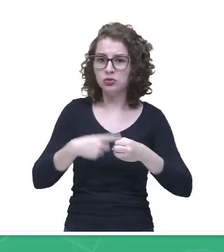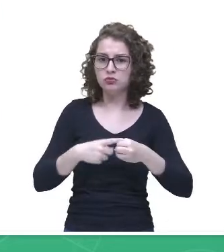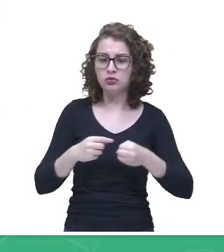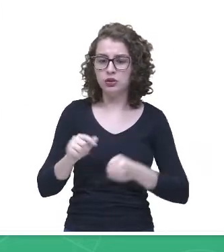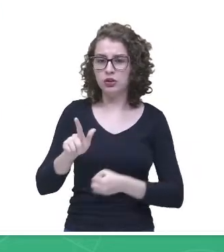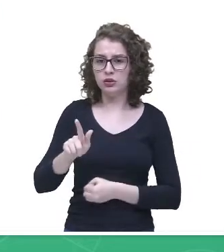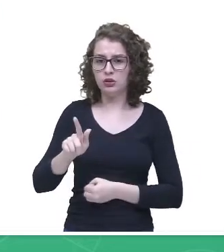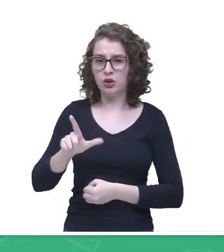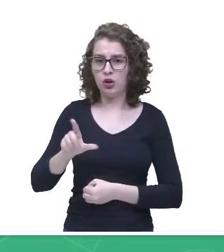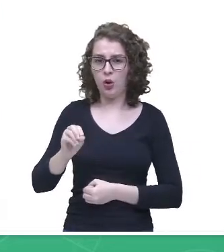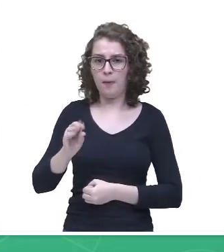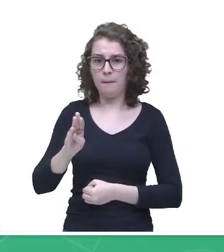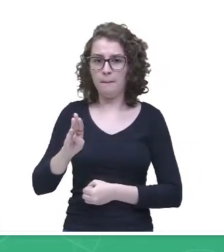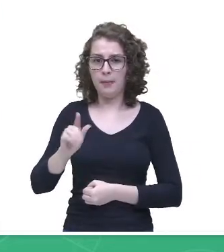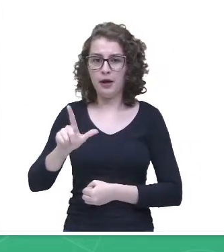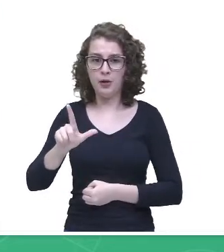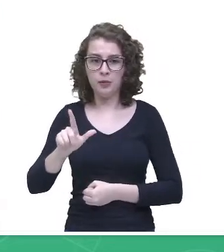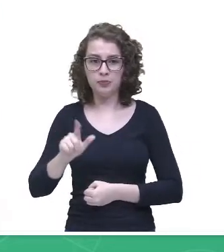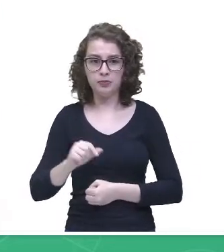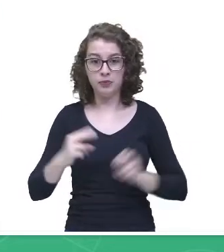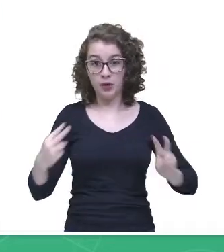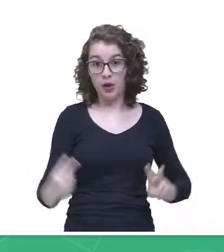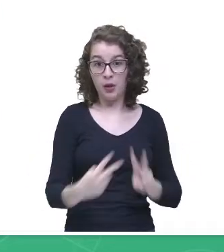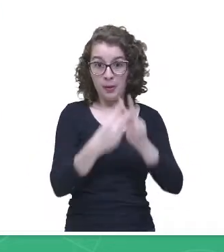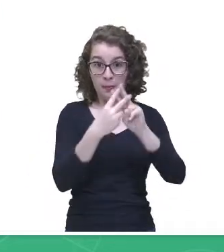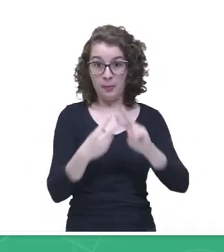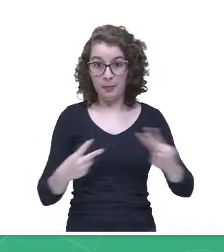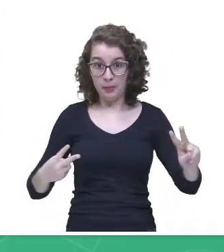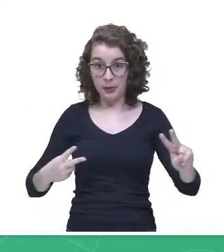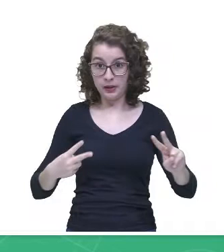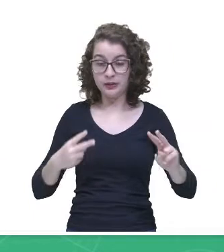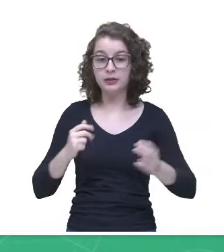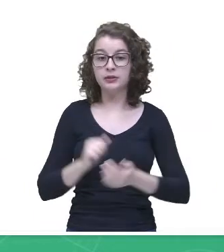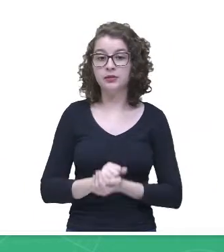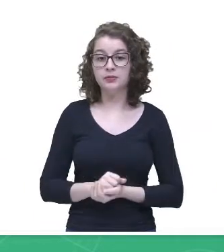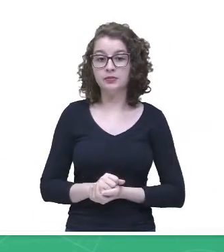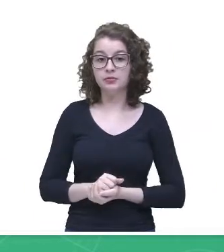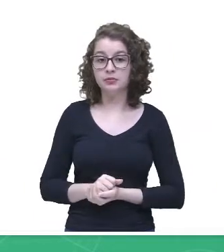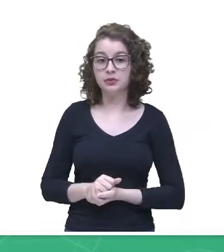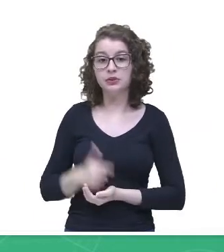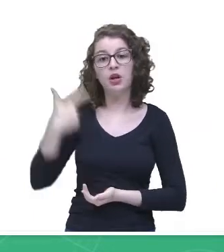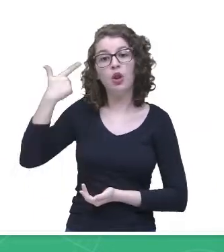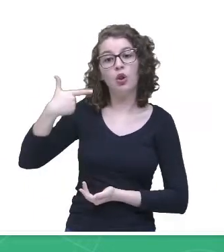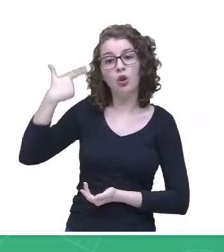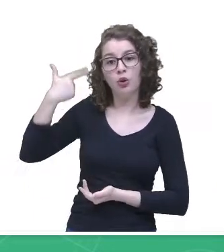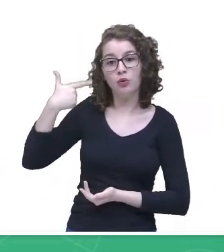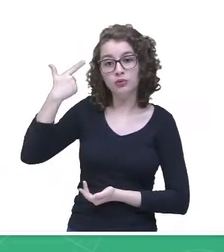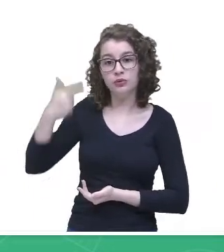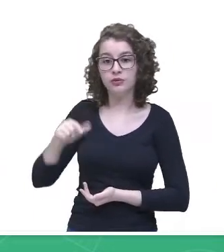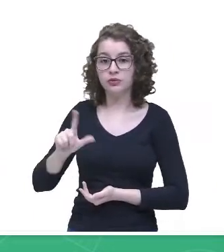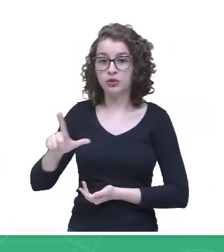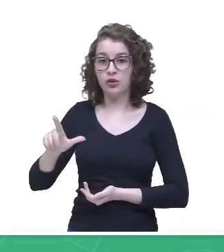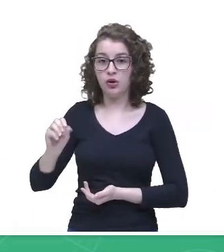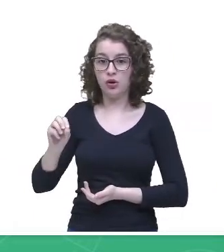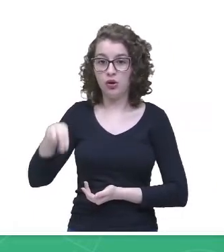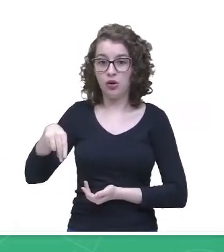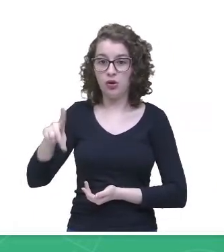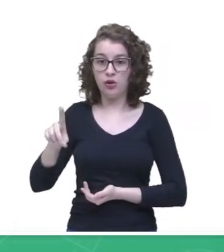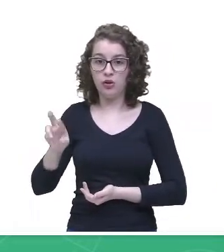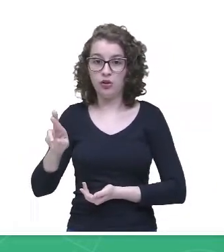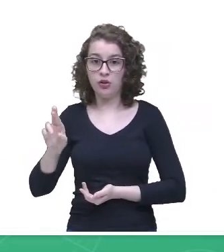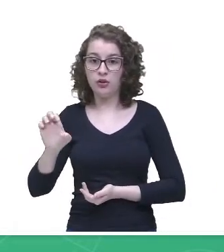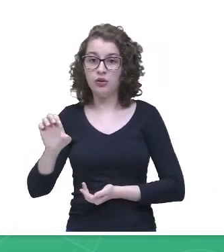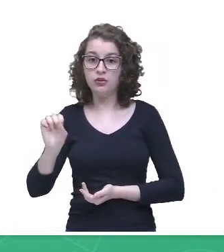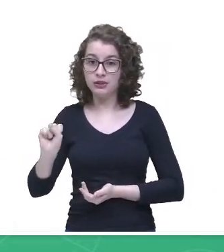primeira imagem, Paris, França, né? Na segunda imagem, nós temos aí Londres,